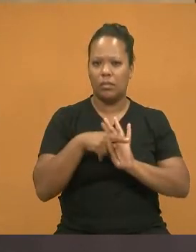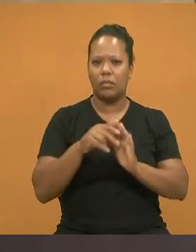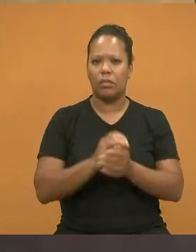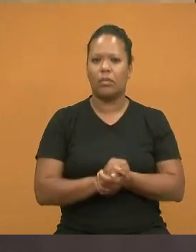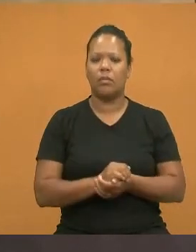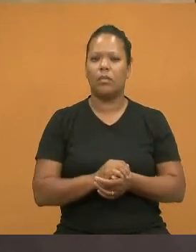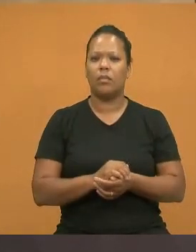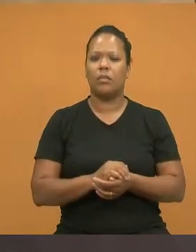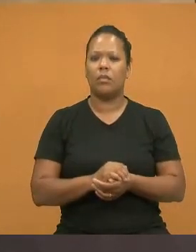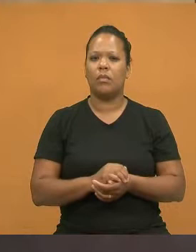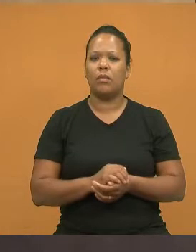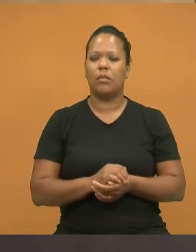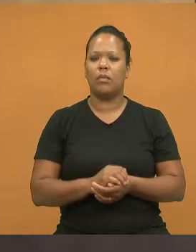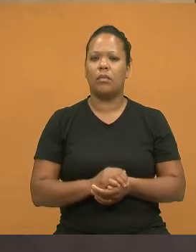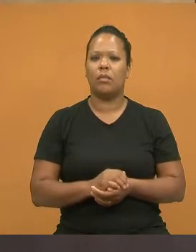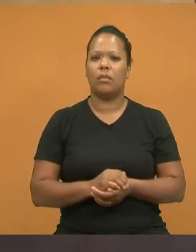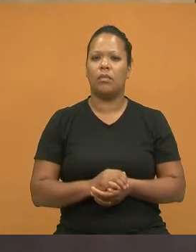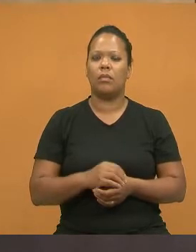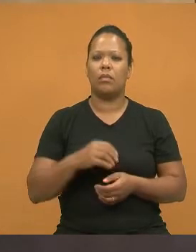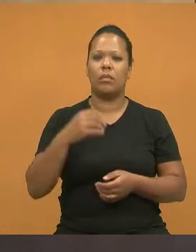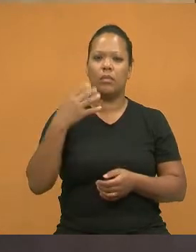do projeto de lei do Legislativo de número